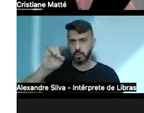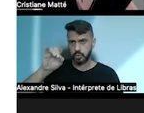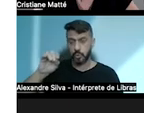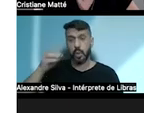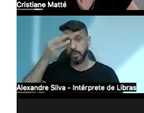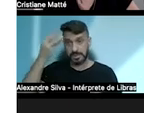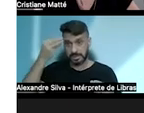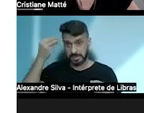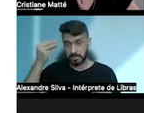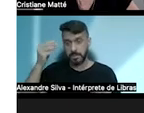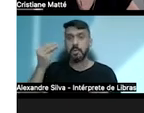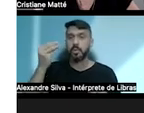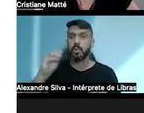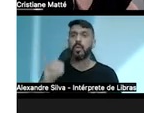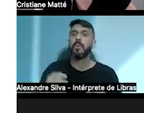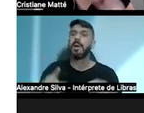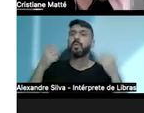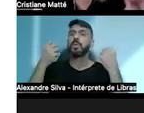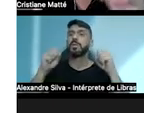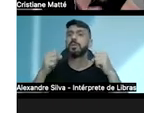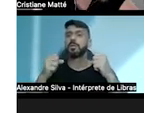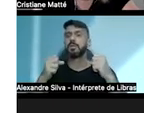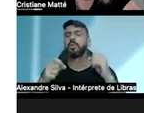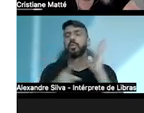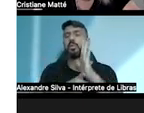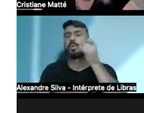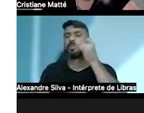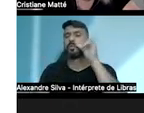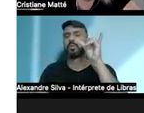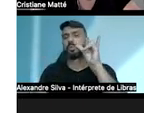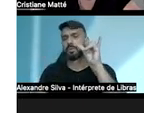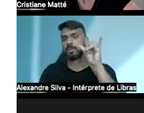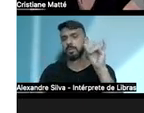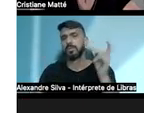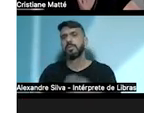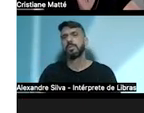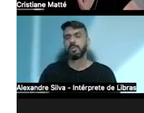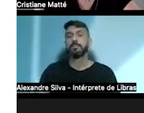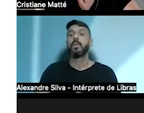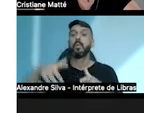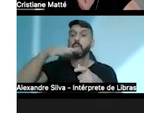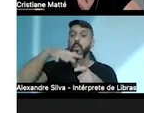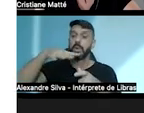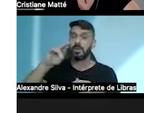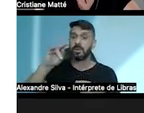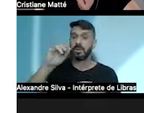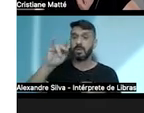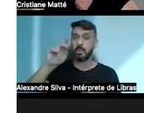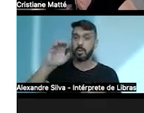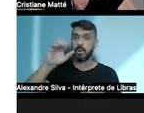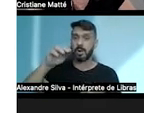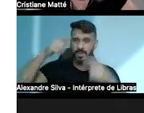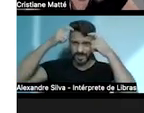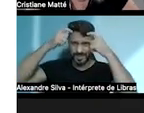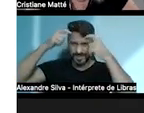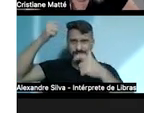Alzheimer, mas o exercício materno preveniu esse efeito lá no hipocampo. E agora, e a mitocôndria,